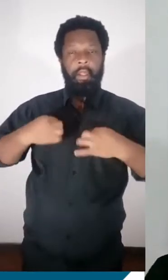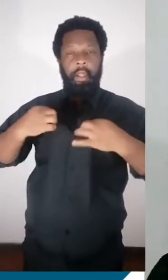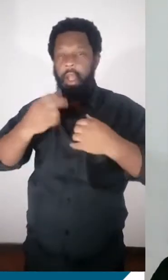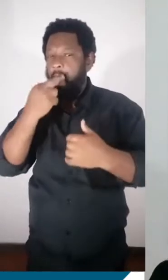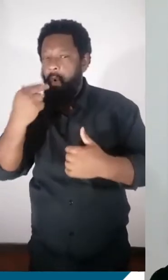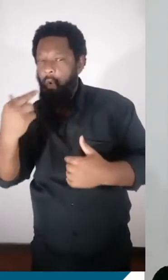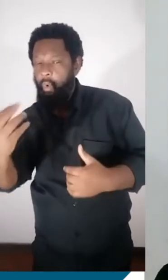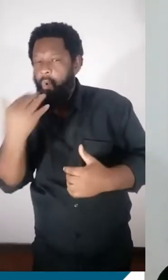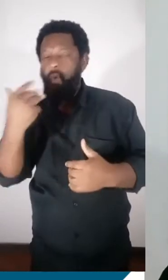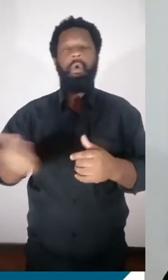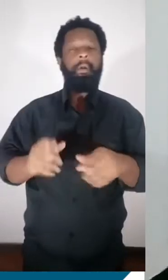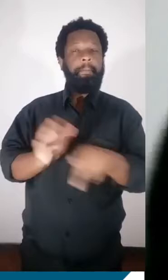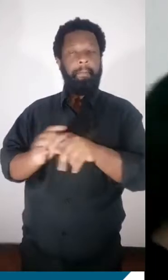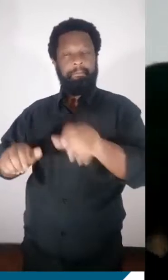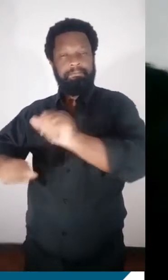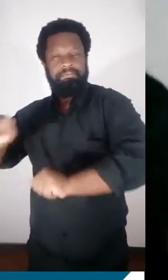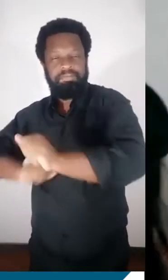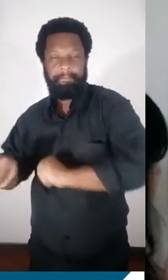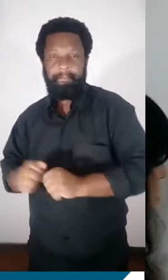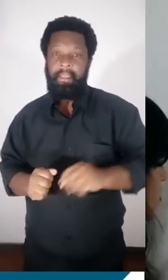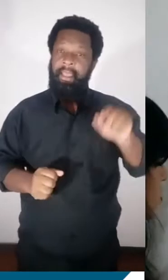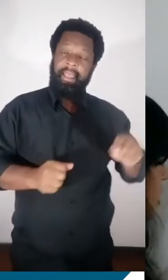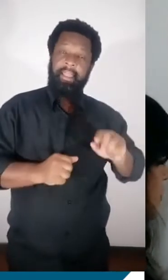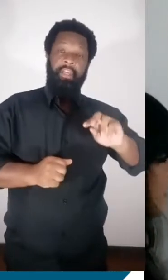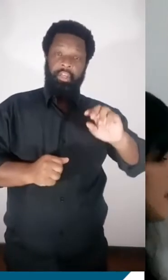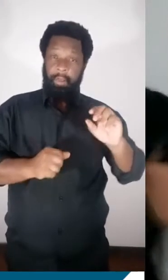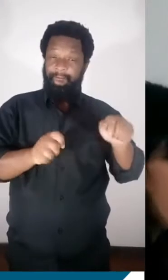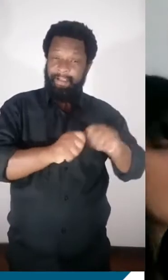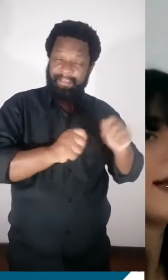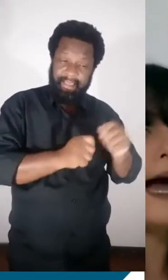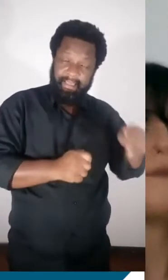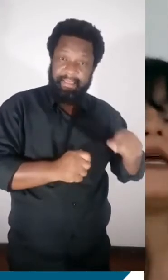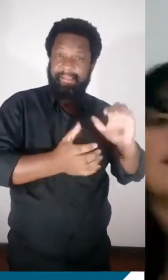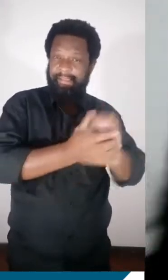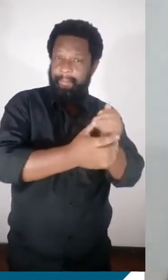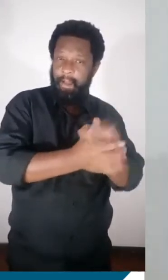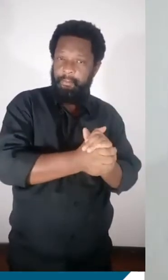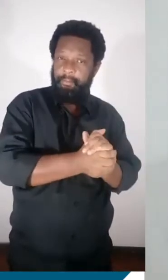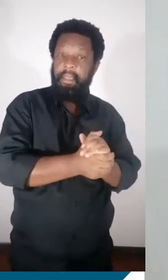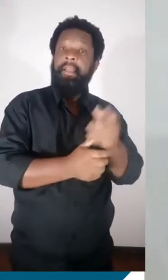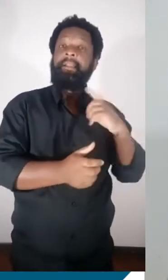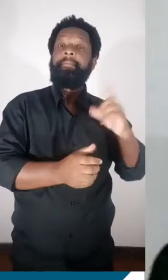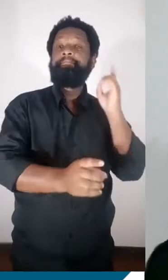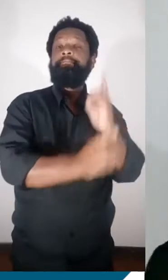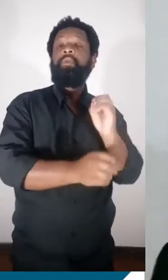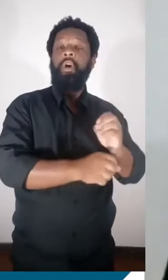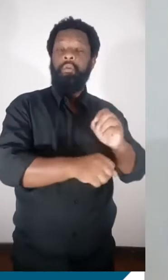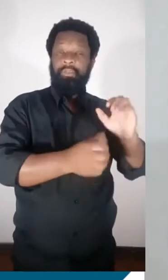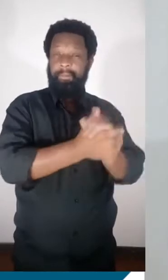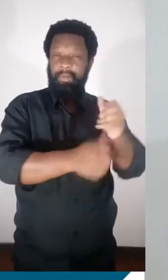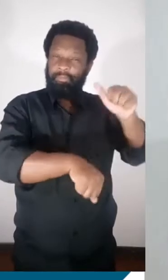de produtos de limpeza, tudo bem? Então, quando nós utilizamos o hidróxido de sódio, por exemplo, para fabricar sabão, nós obtemos